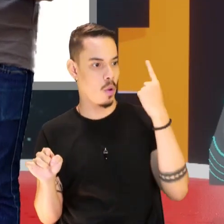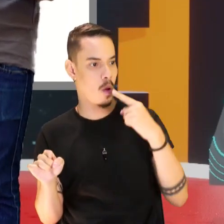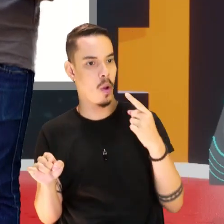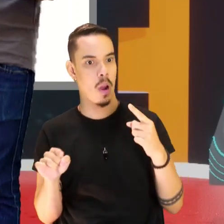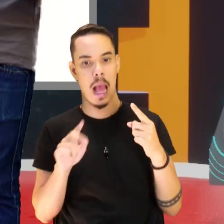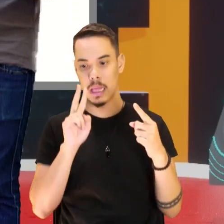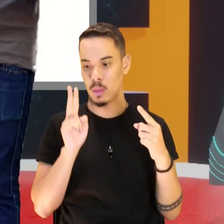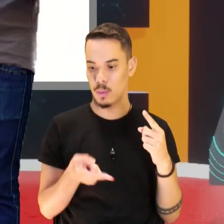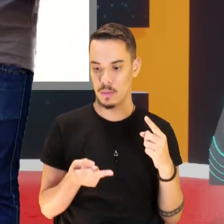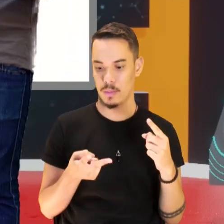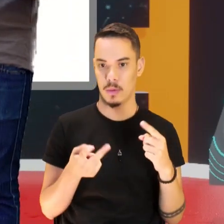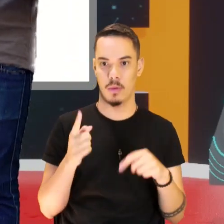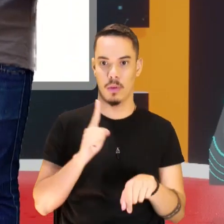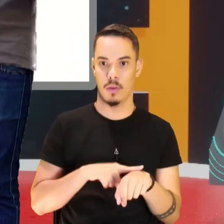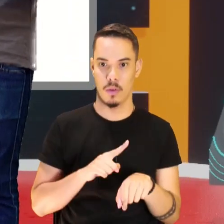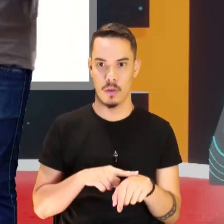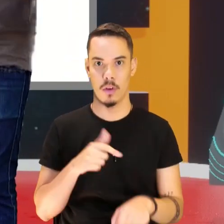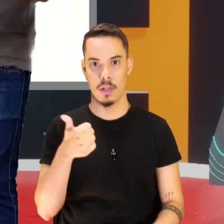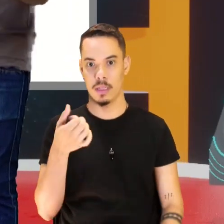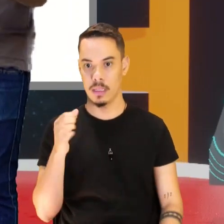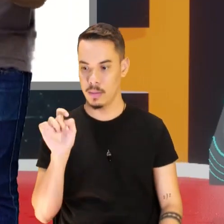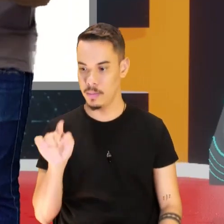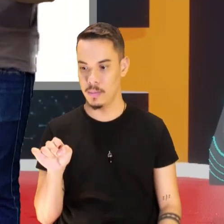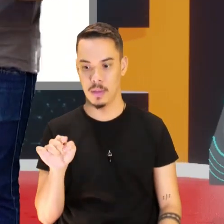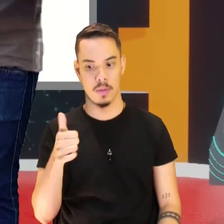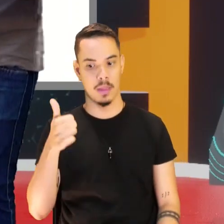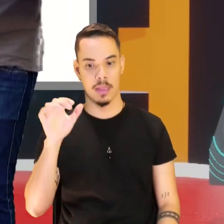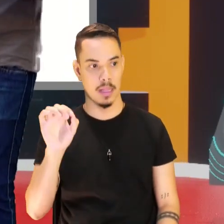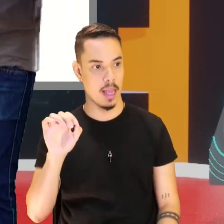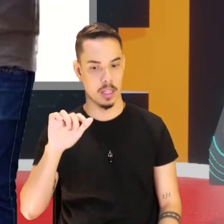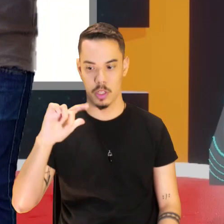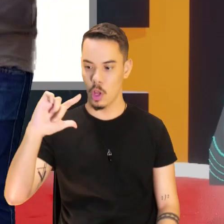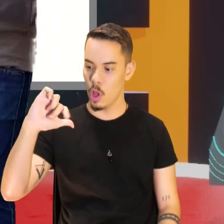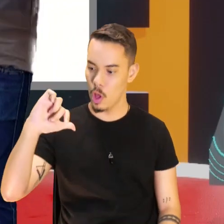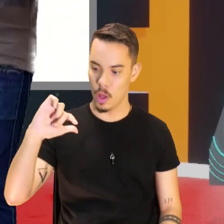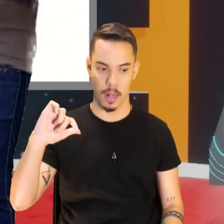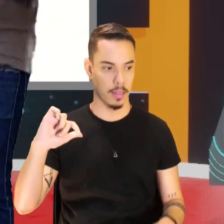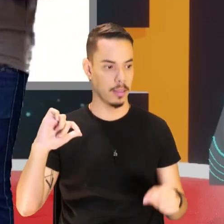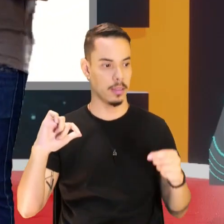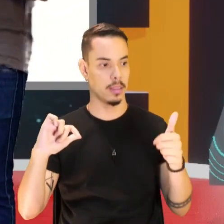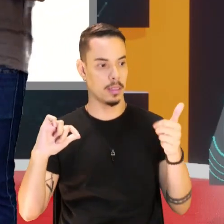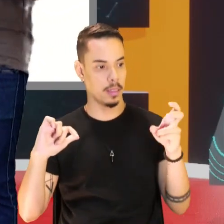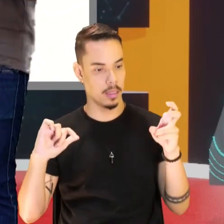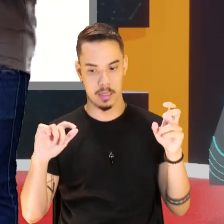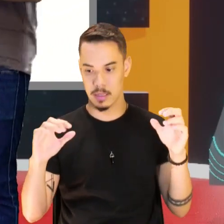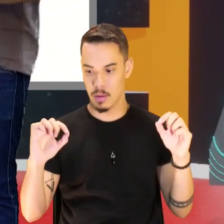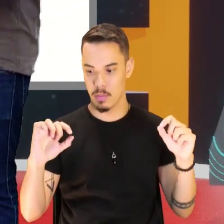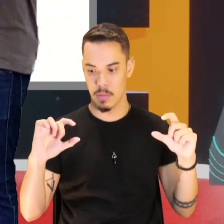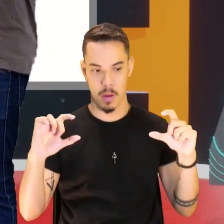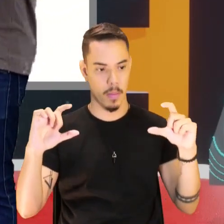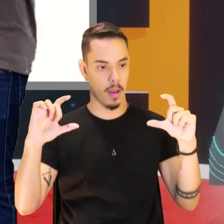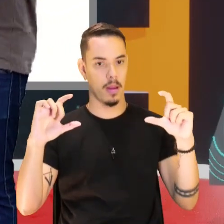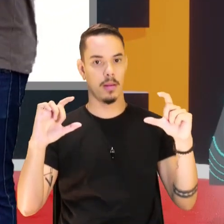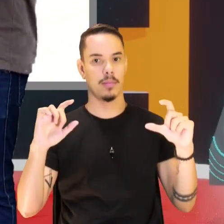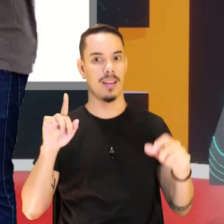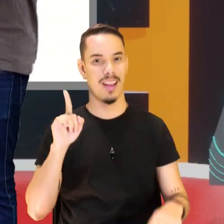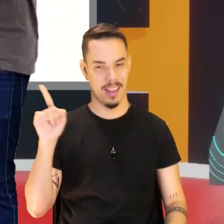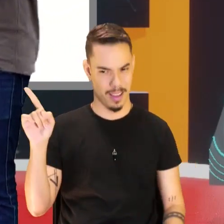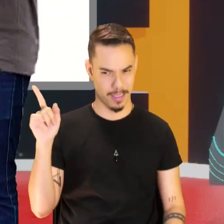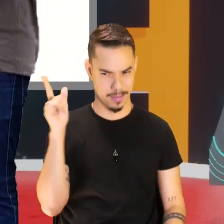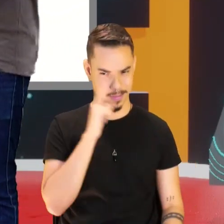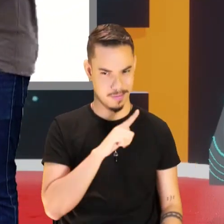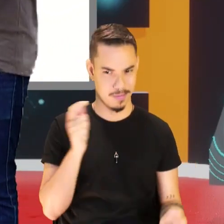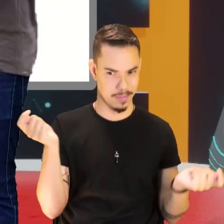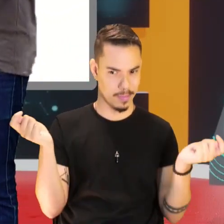a sessão 8 horas 16 mil Se for em 10 horas 20.000 se for 15 horas 30 mil nessa daqui será que eu consigo